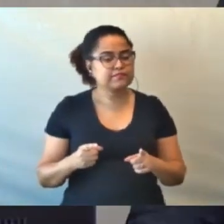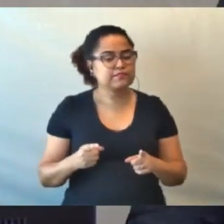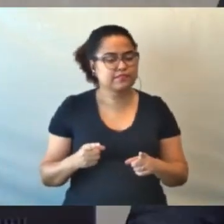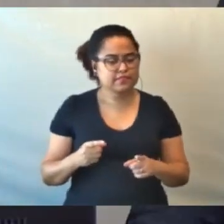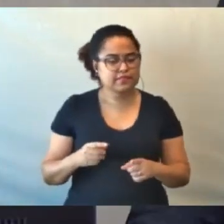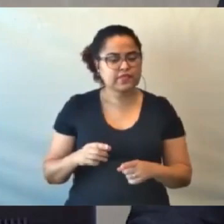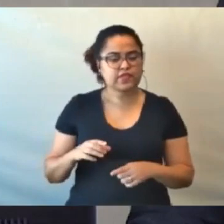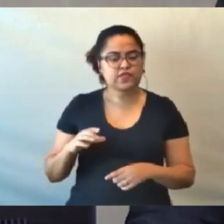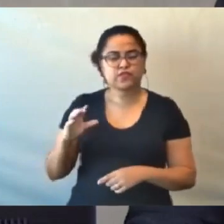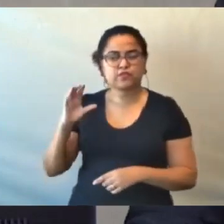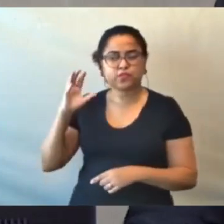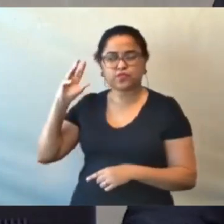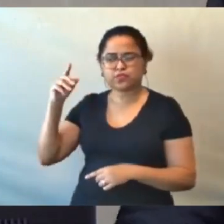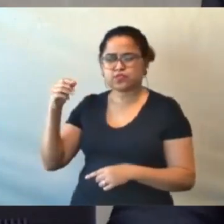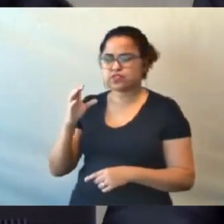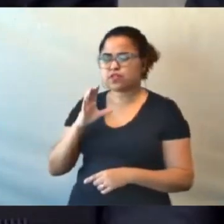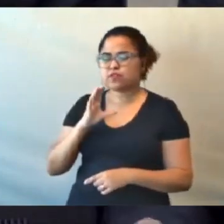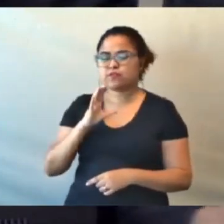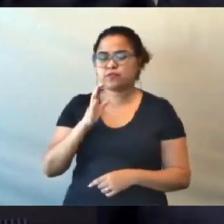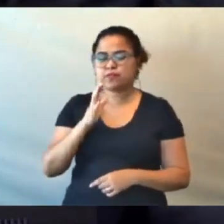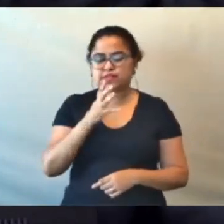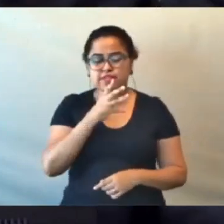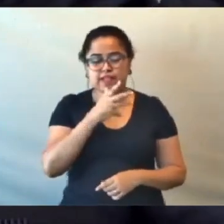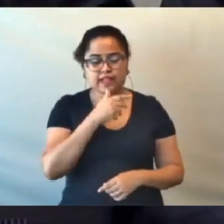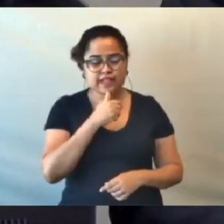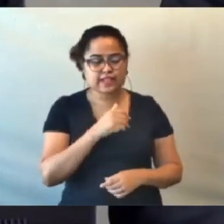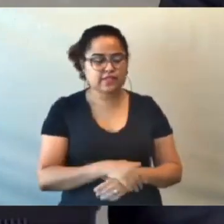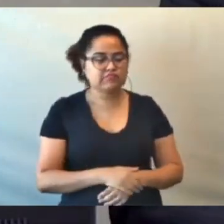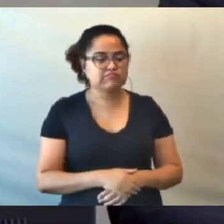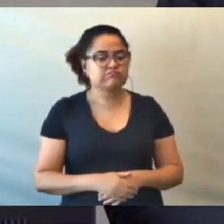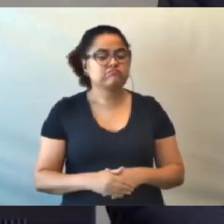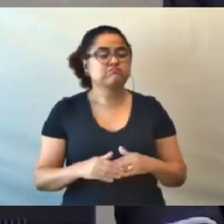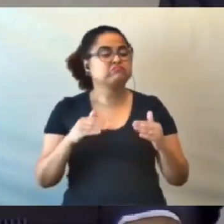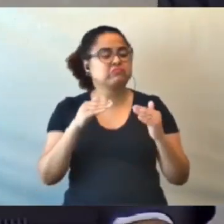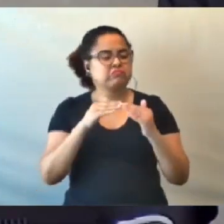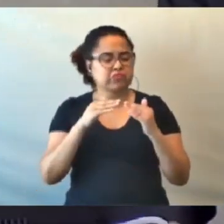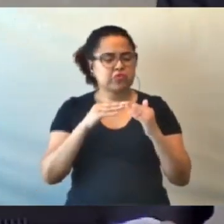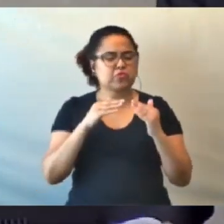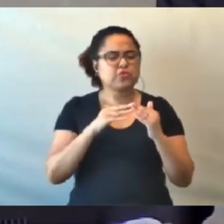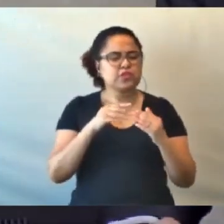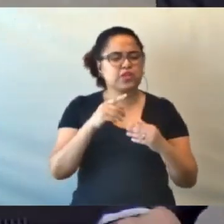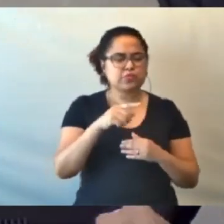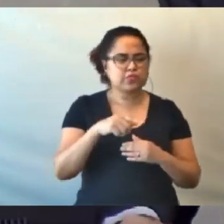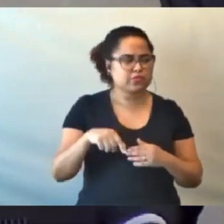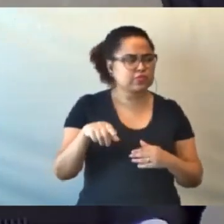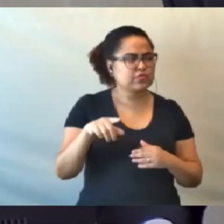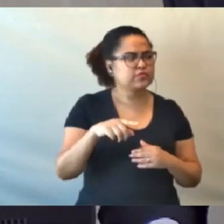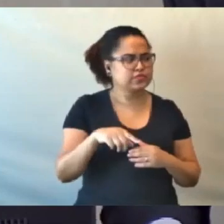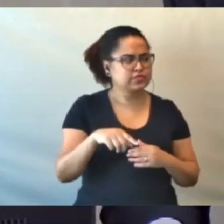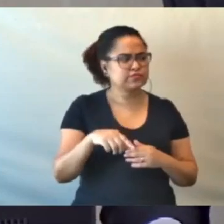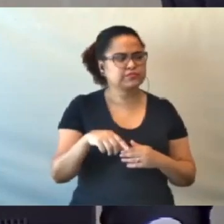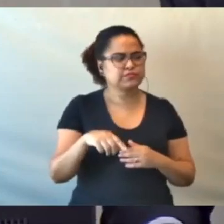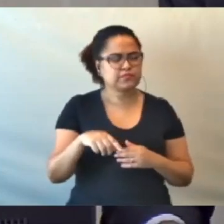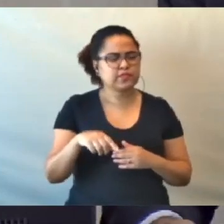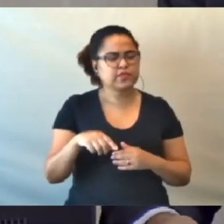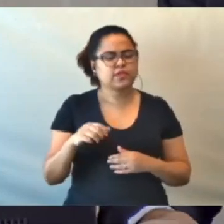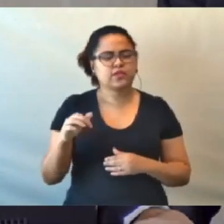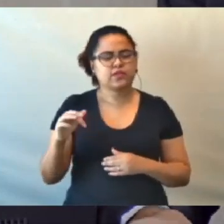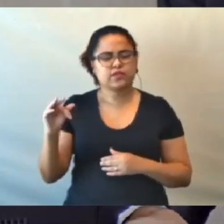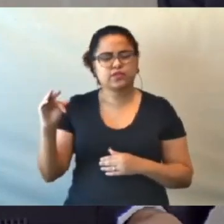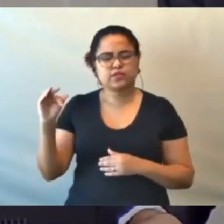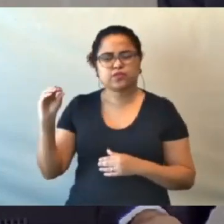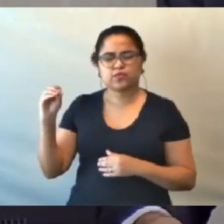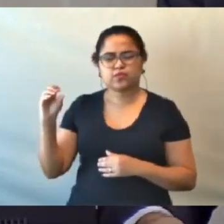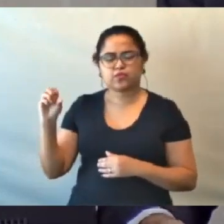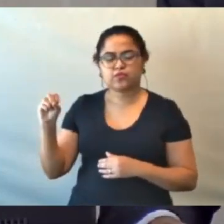Perfeito, professora. Nós concordamos, viu, com a senhora de que o Fosloc ele é necessário